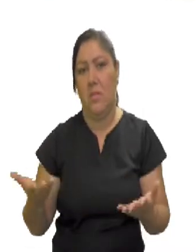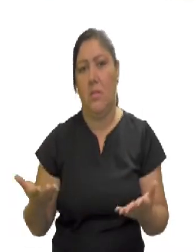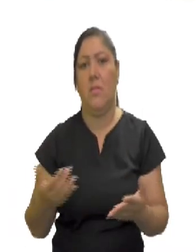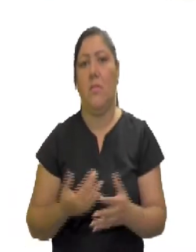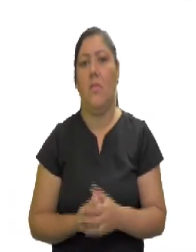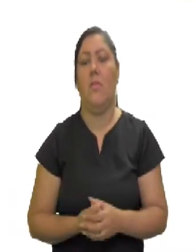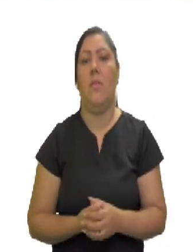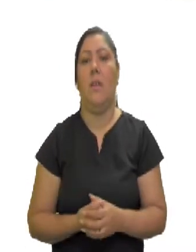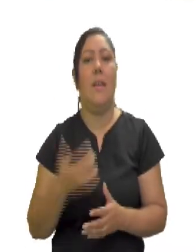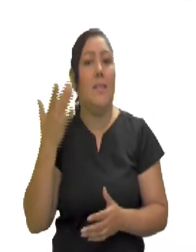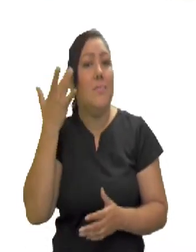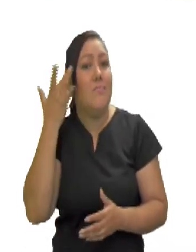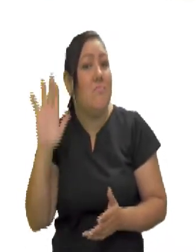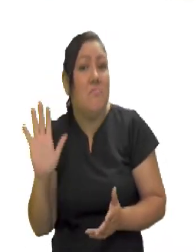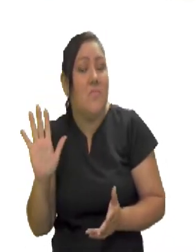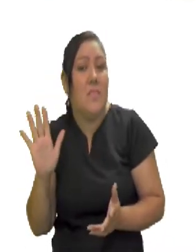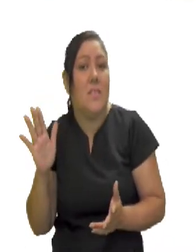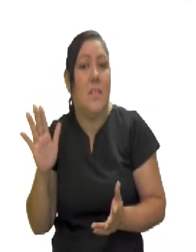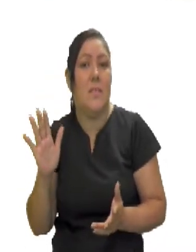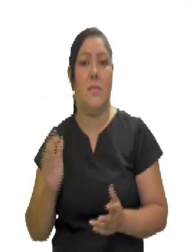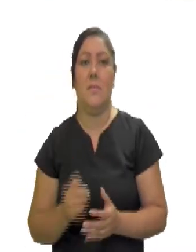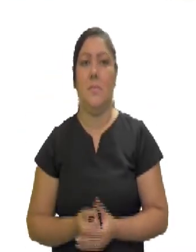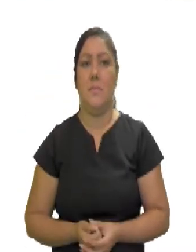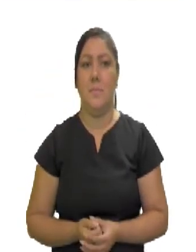um artigo indeterminado.